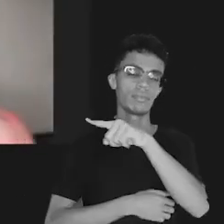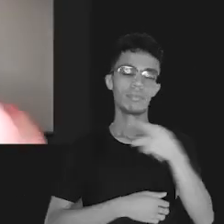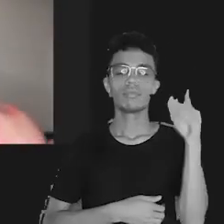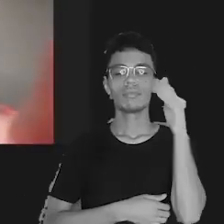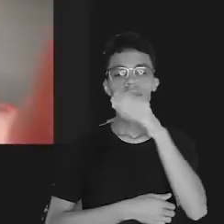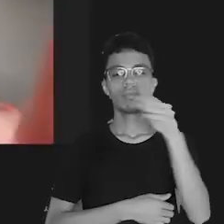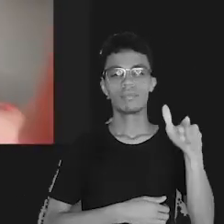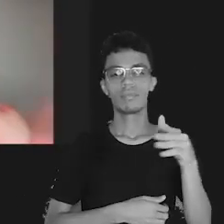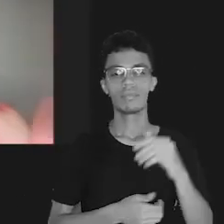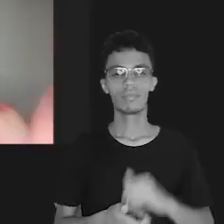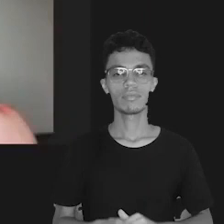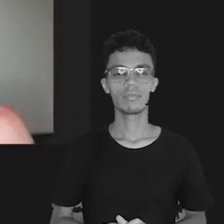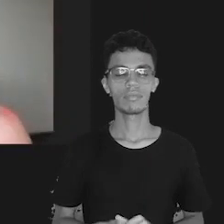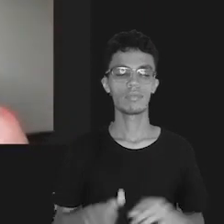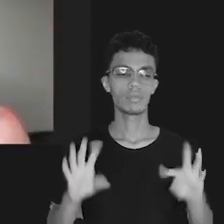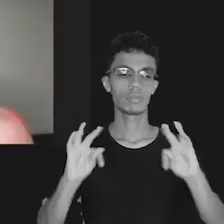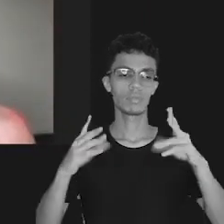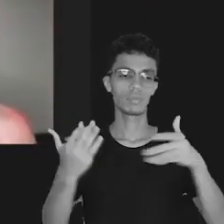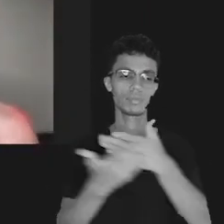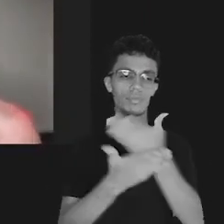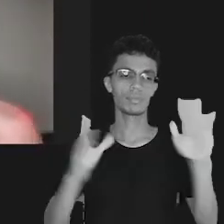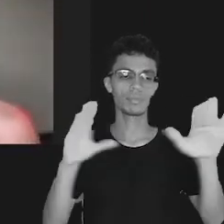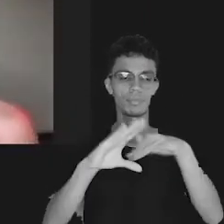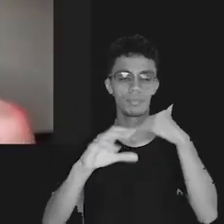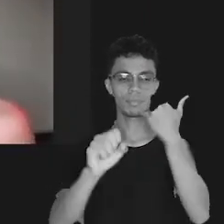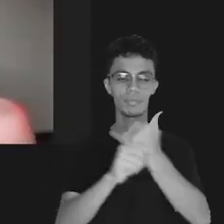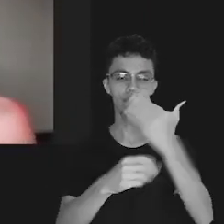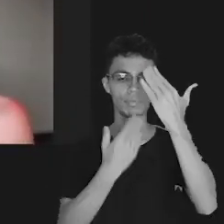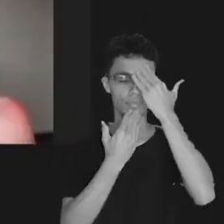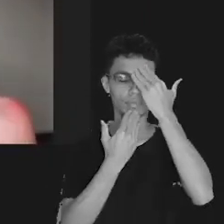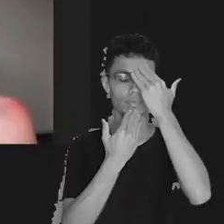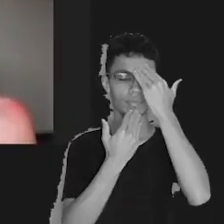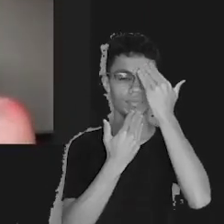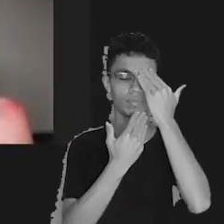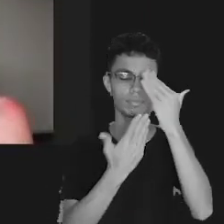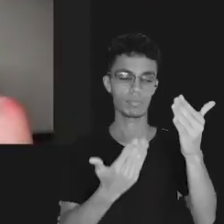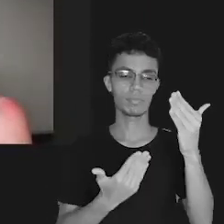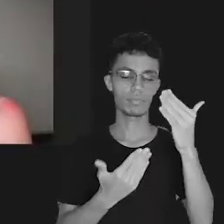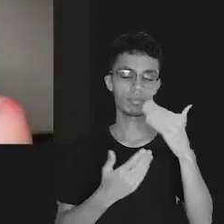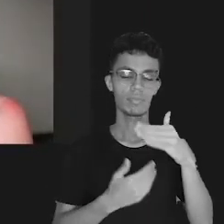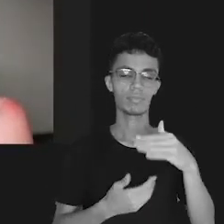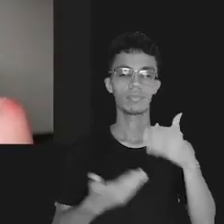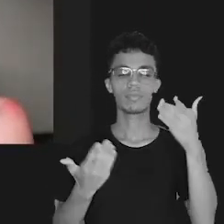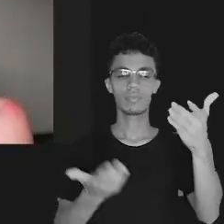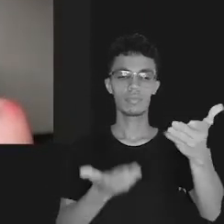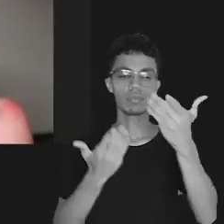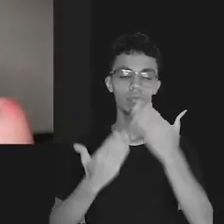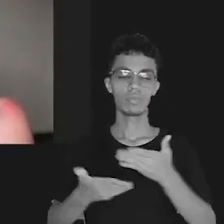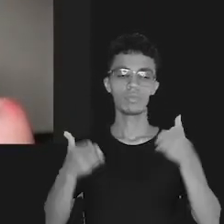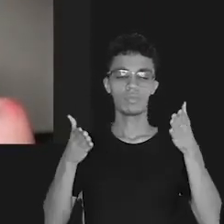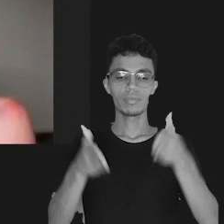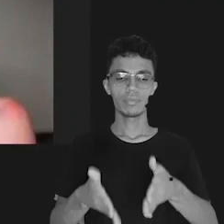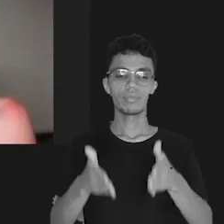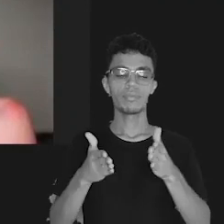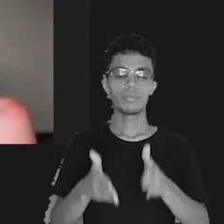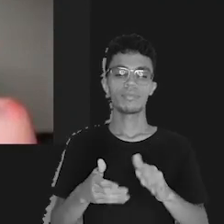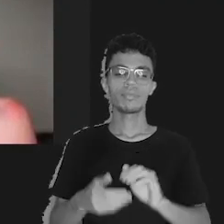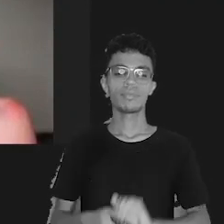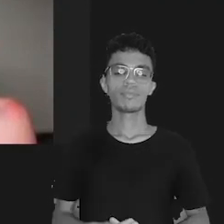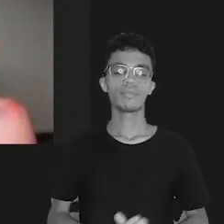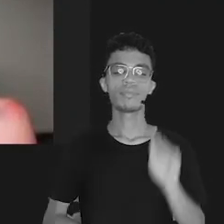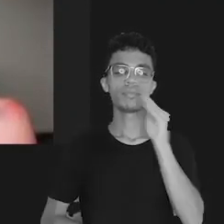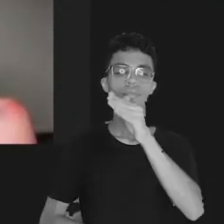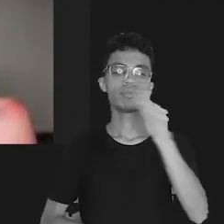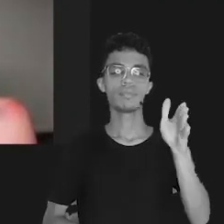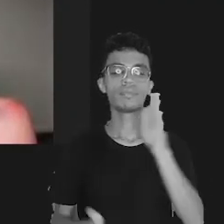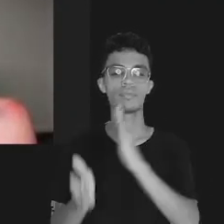todos vocês no YouTube, agradecer a presença dos nossos convidados hoje, que embarcaram